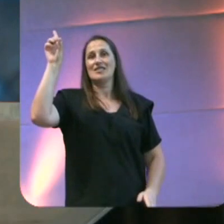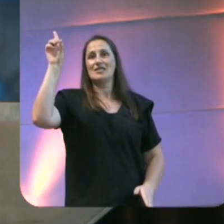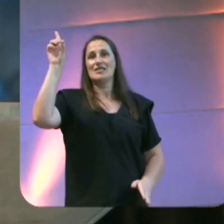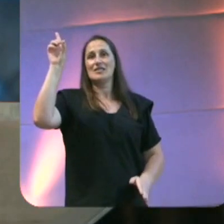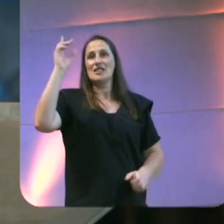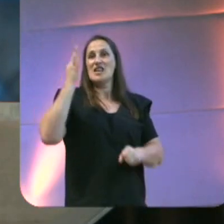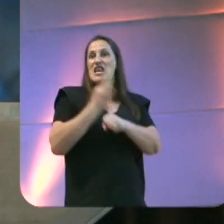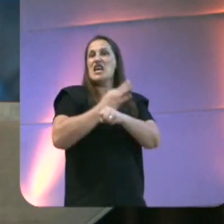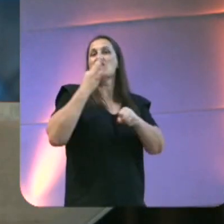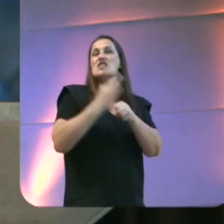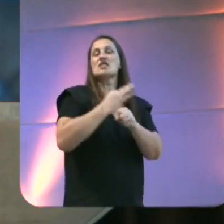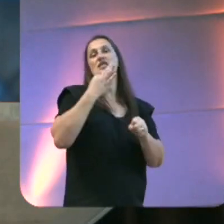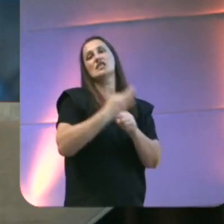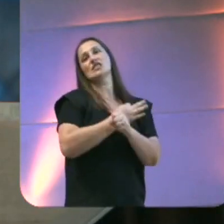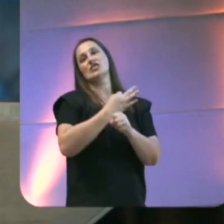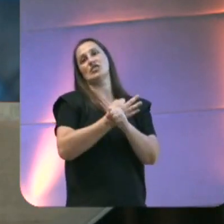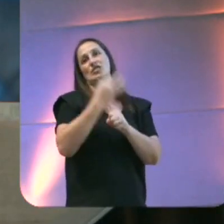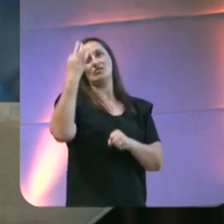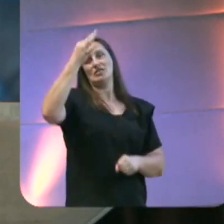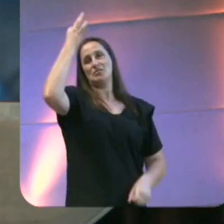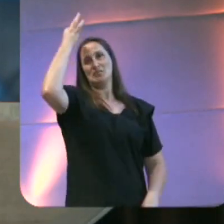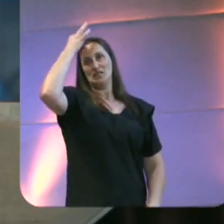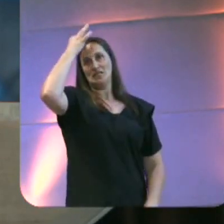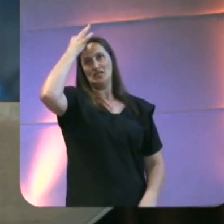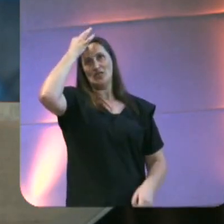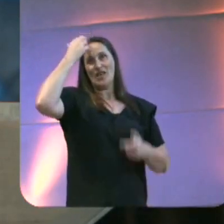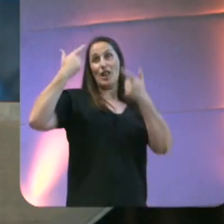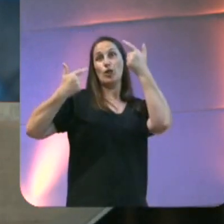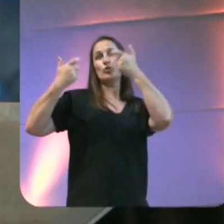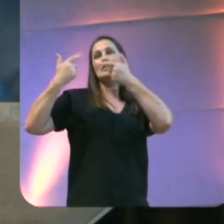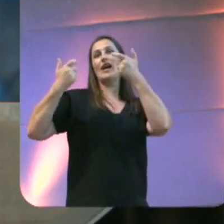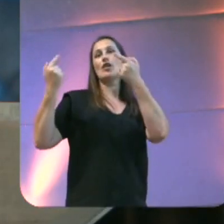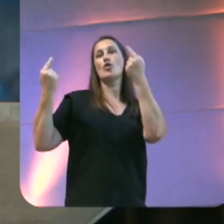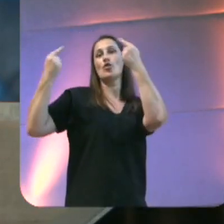resistindo ao Espírito é viver lutando com o Senhor.